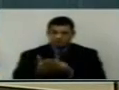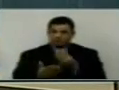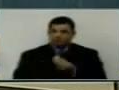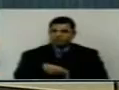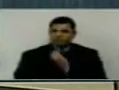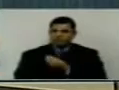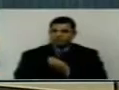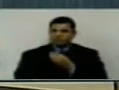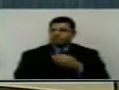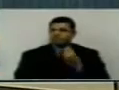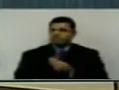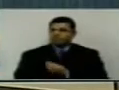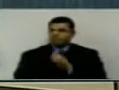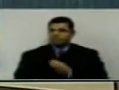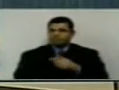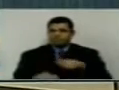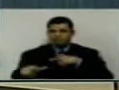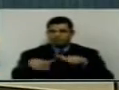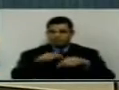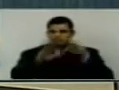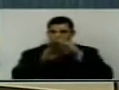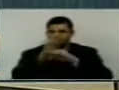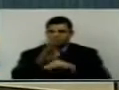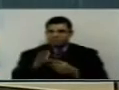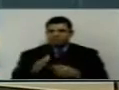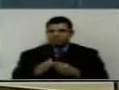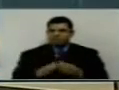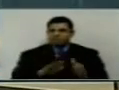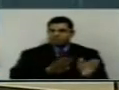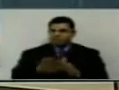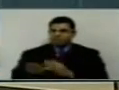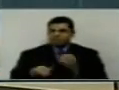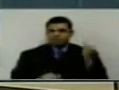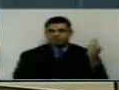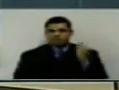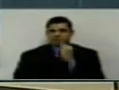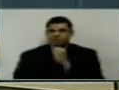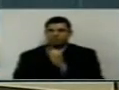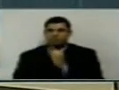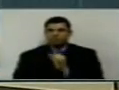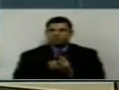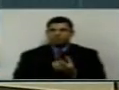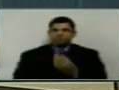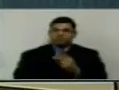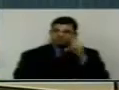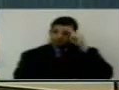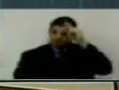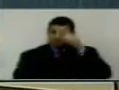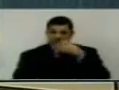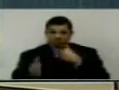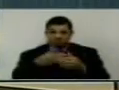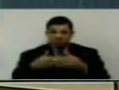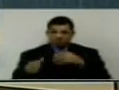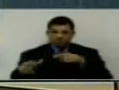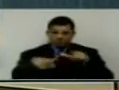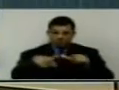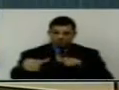vida, na esperança, na solidariedade, que abomine o individualismo. o vencer a qualquer